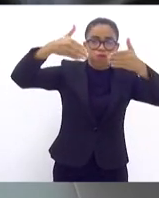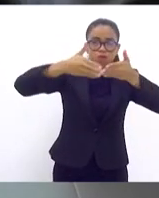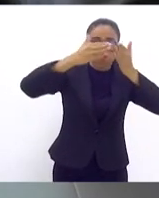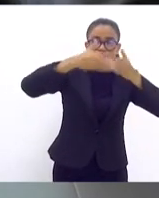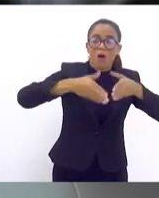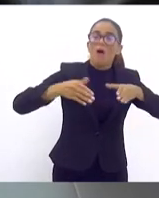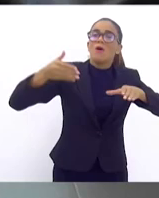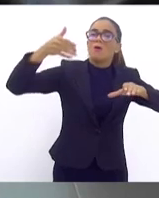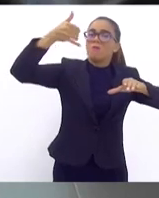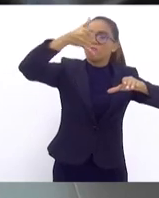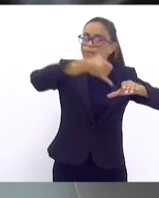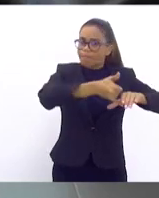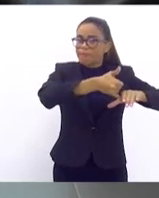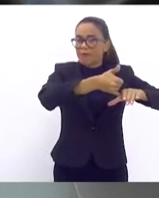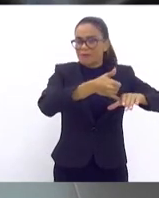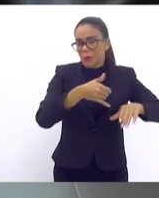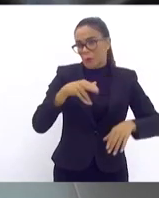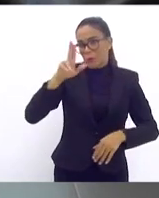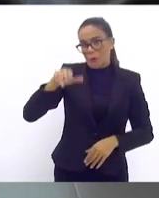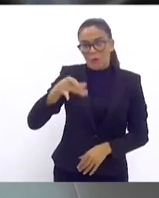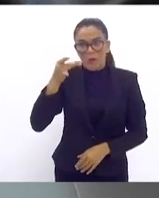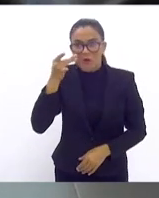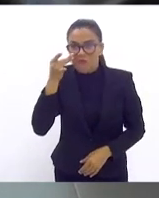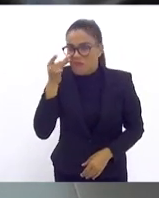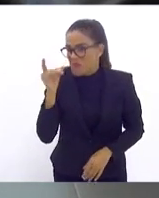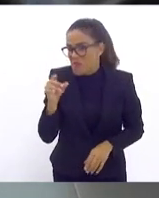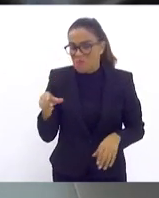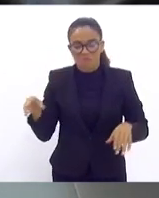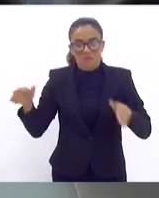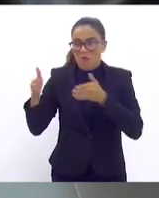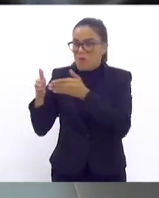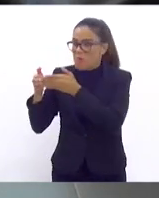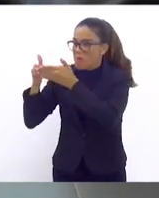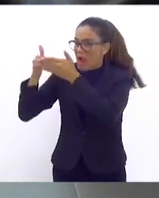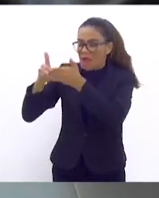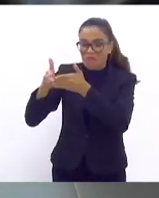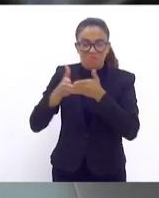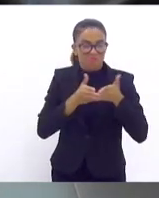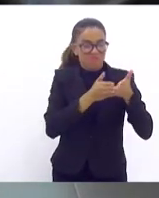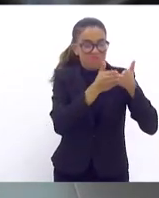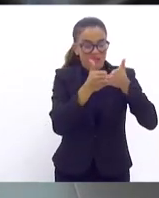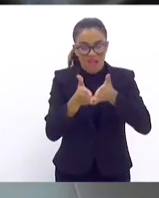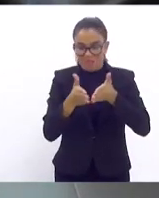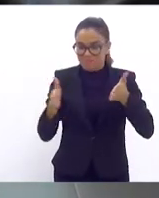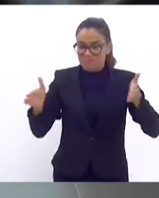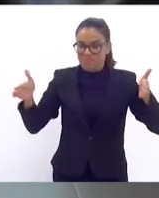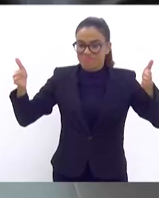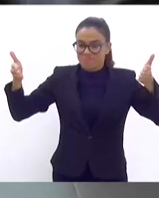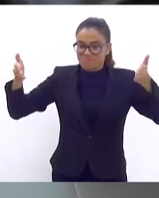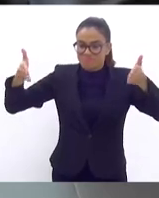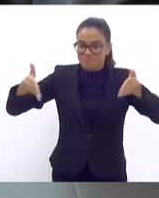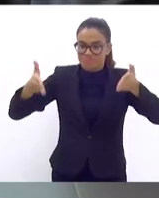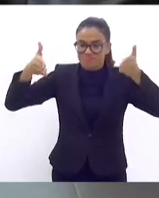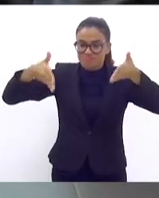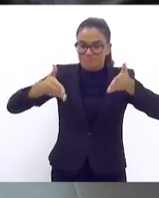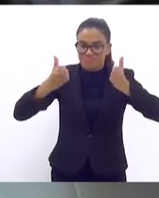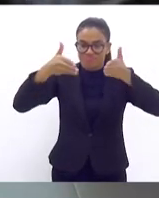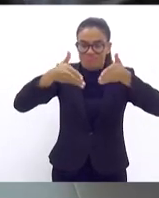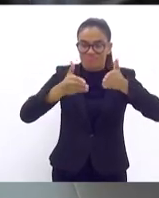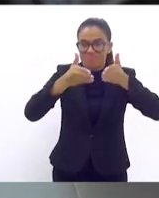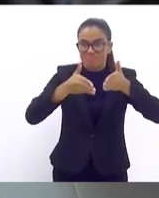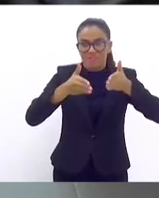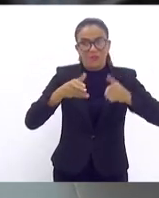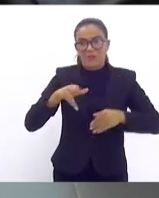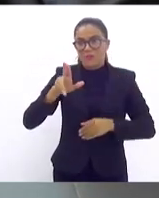de presenciar nem de chegar de um barco de pequeno porte nos arredores desses petroleiros.